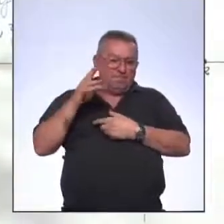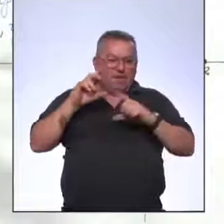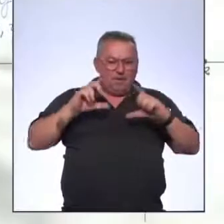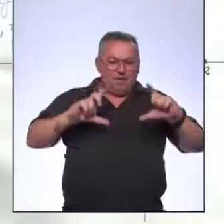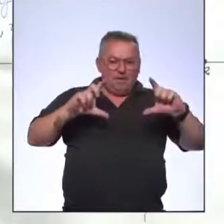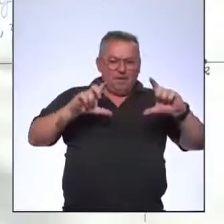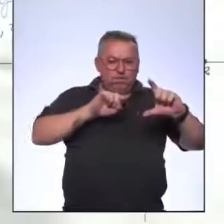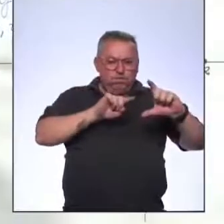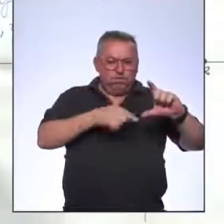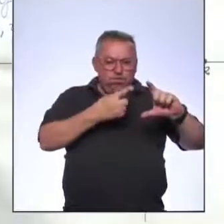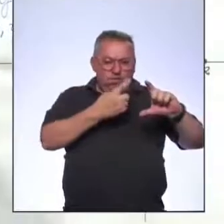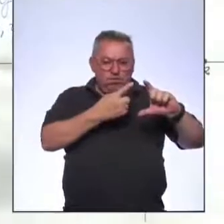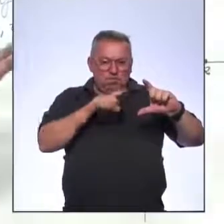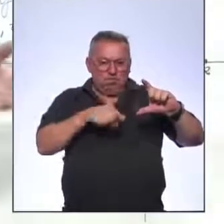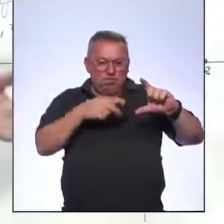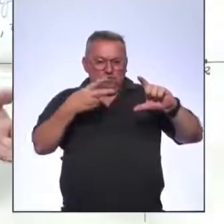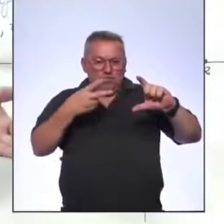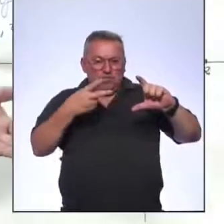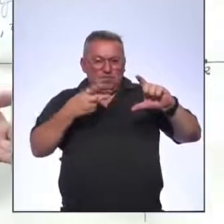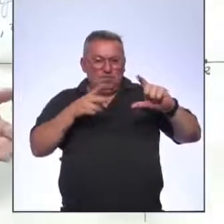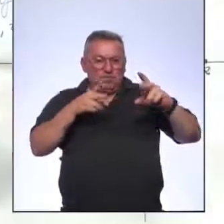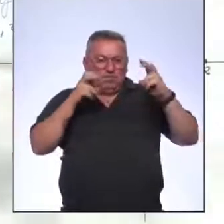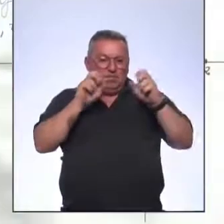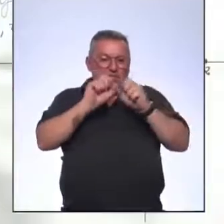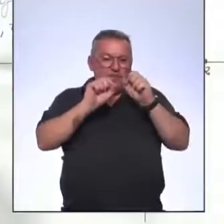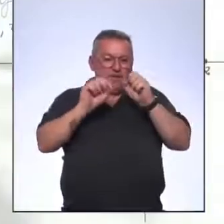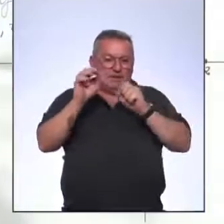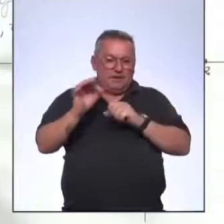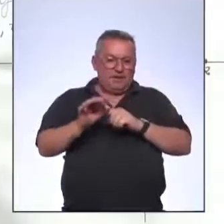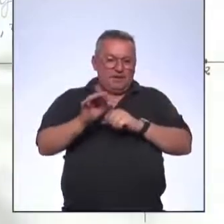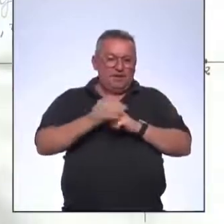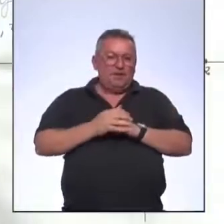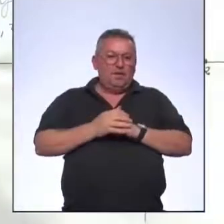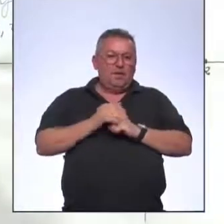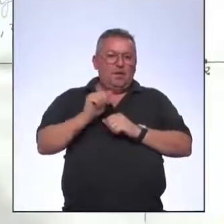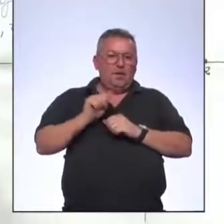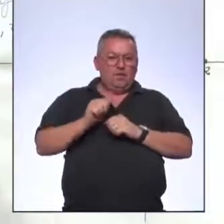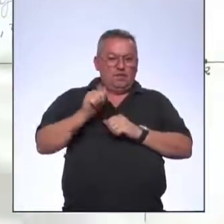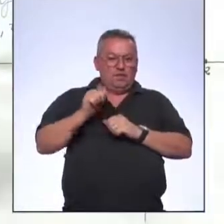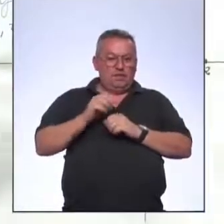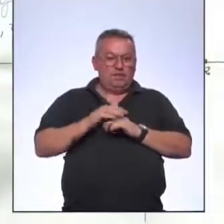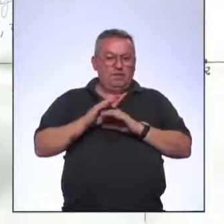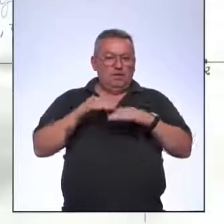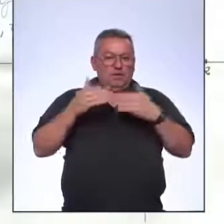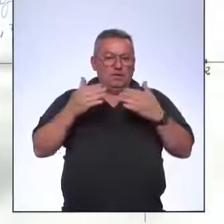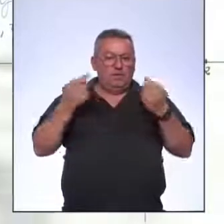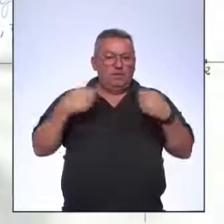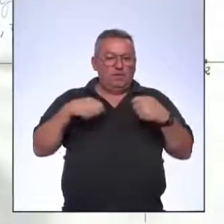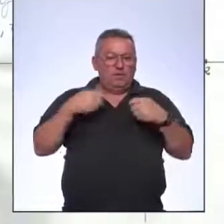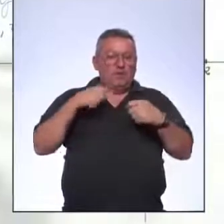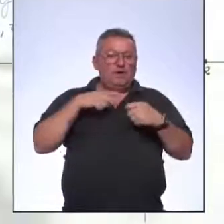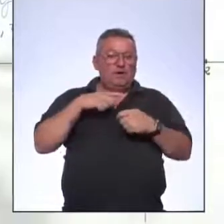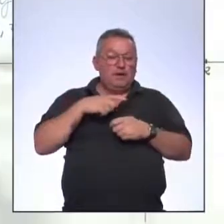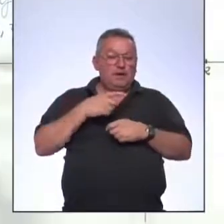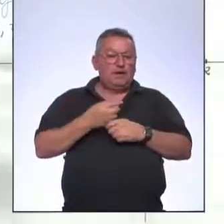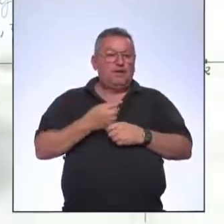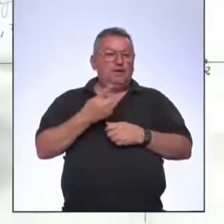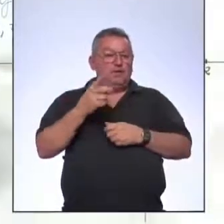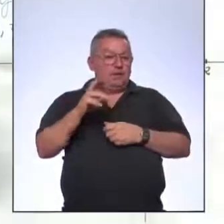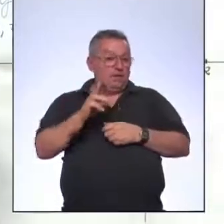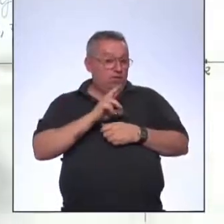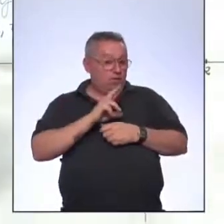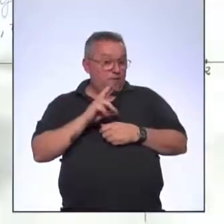determinar ou a vocês perceberem se vocês fizeram da forma correta ou não então a gente precisa de pelo